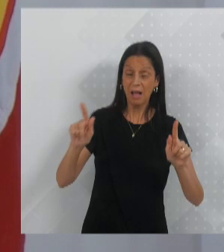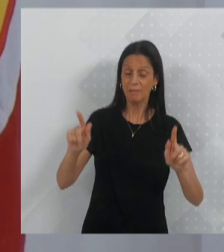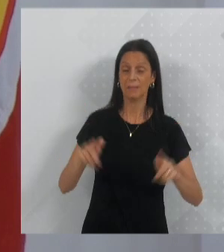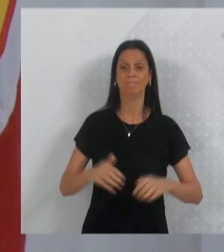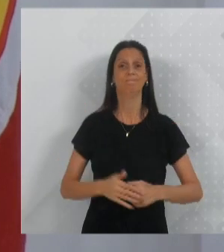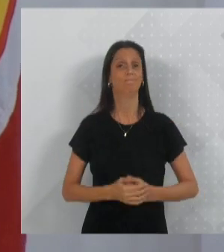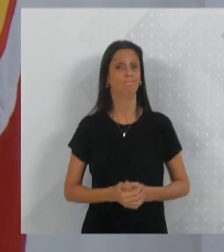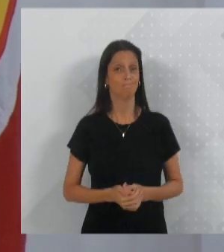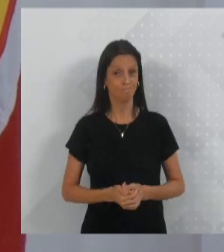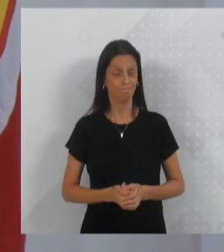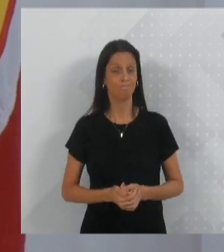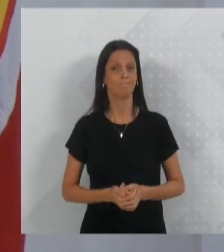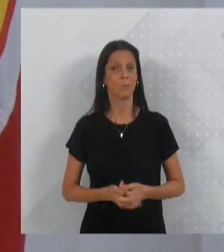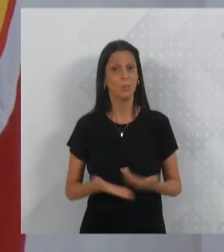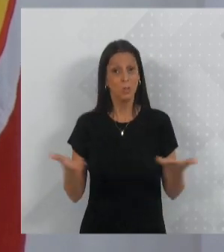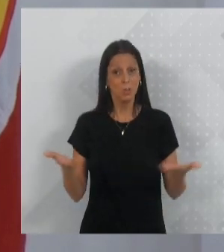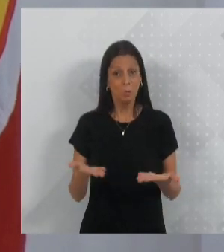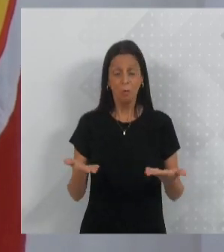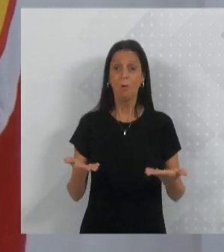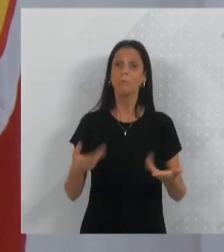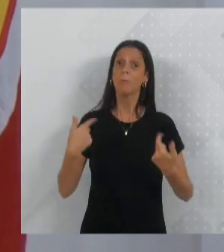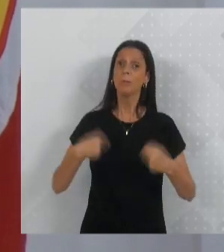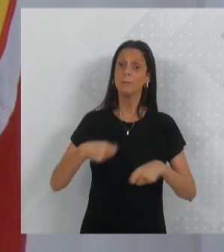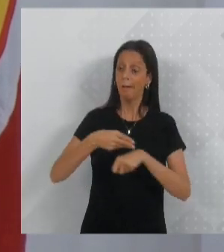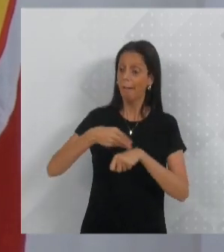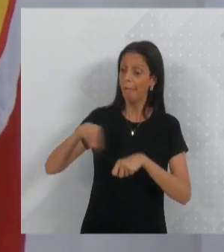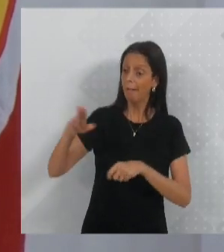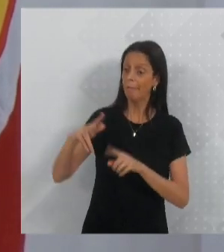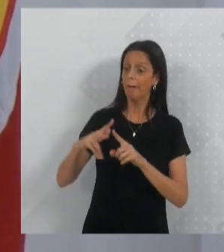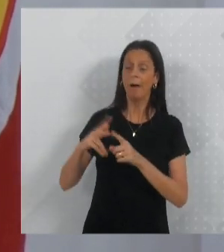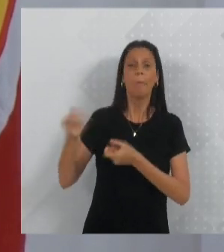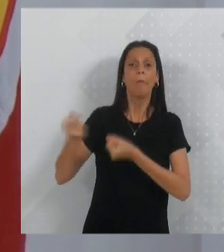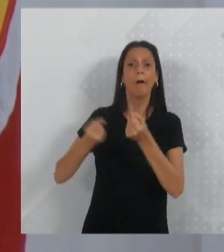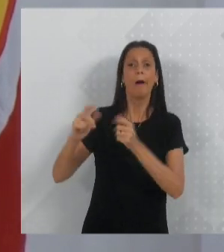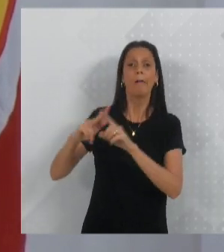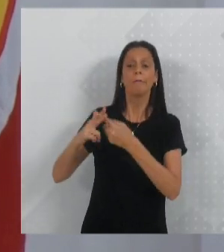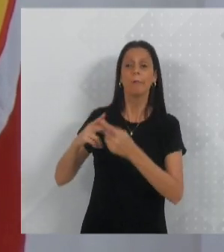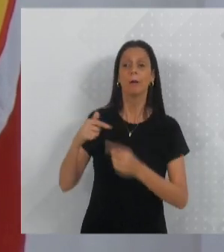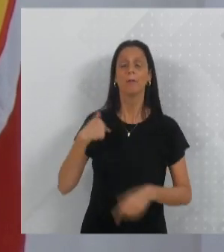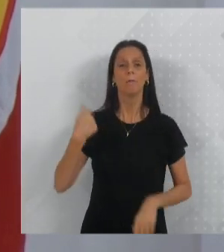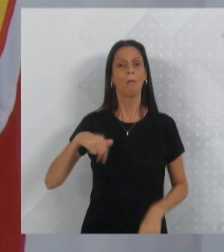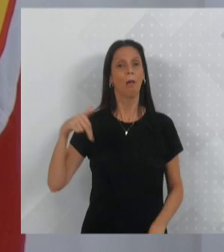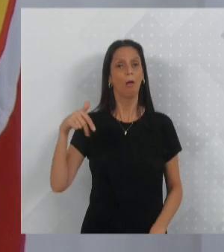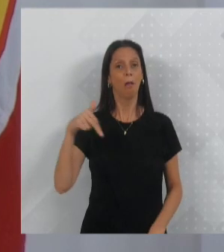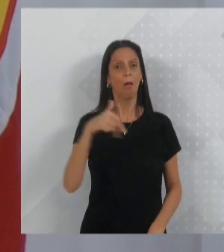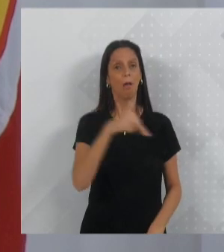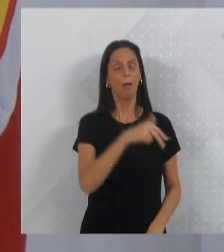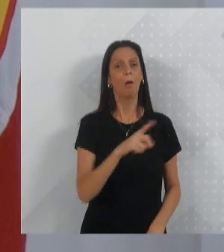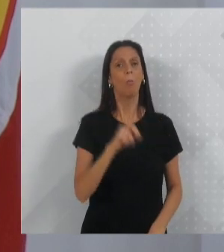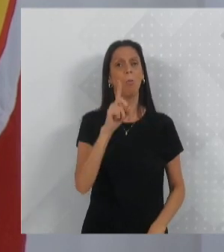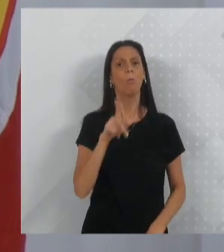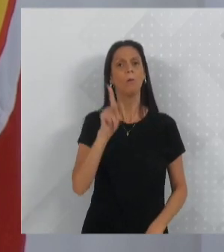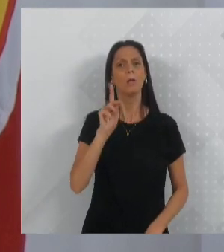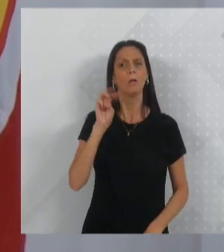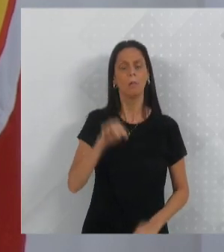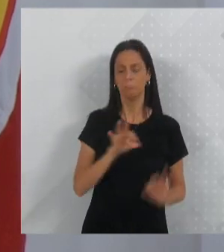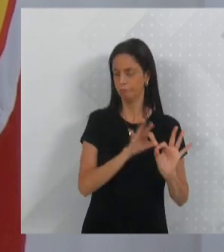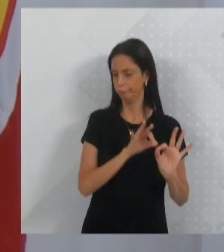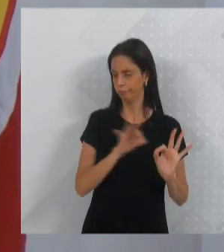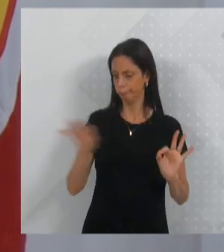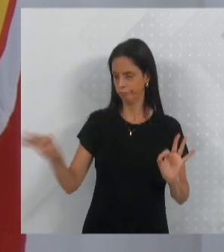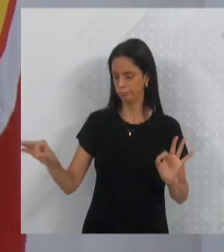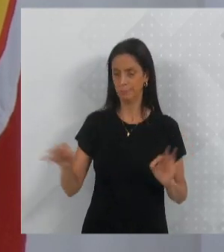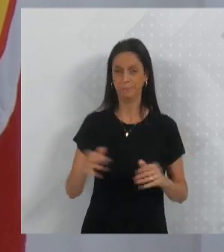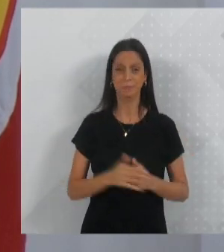tive Vereador Bruno que levar meu carro na oficina e andei a pé mais ou menos 1,5 do o que eu